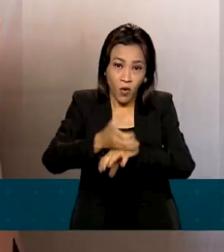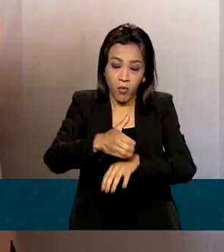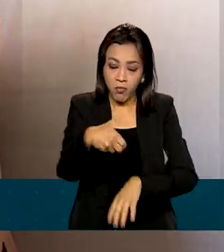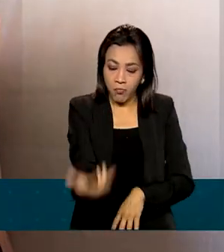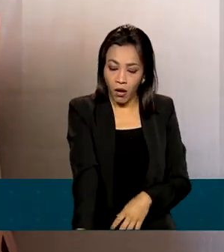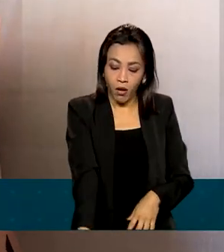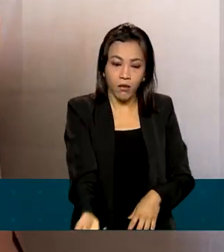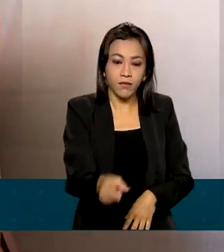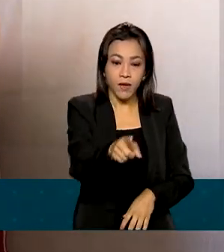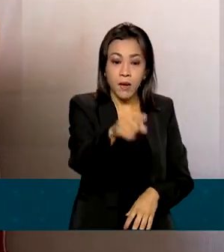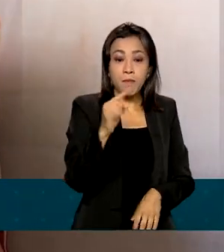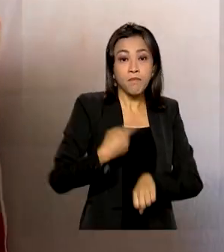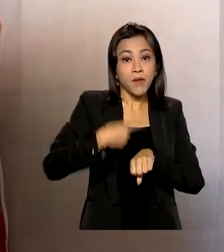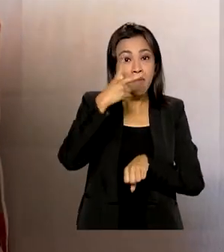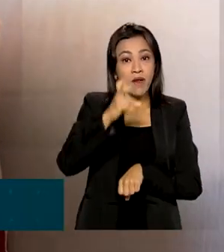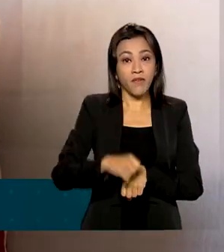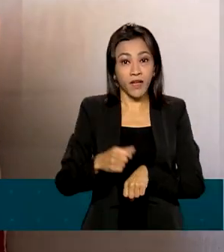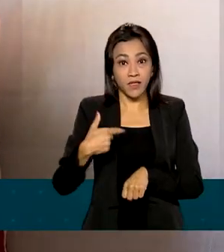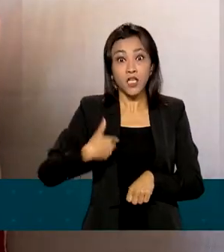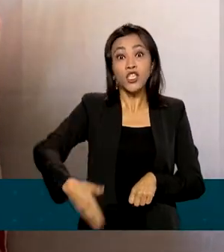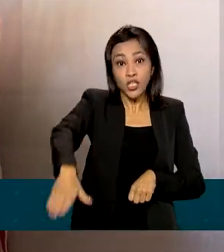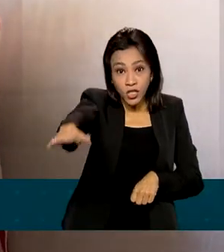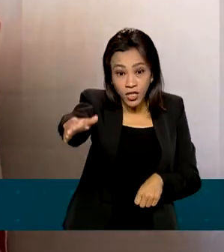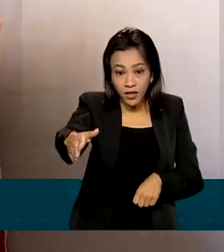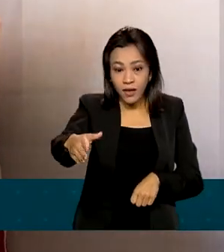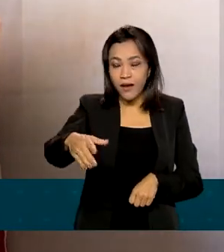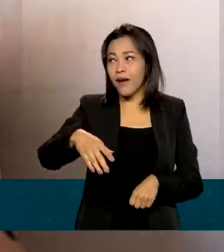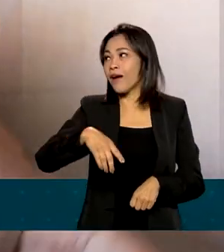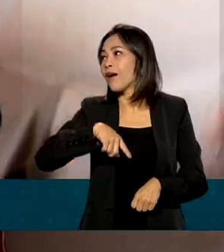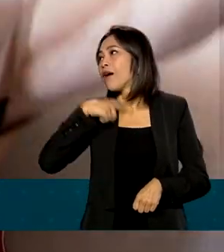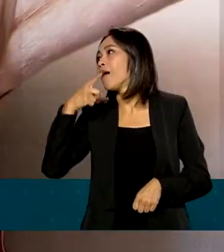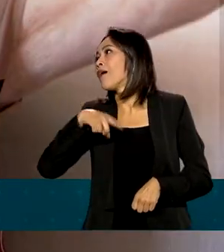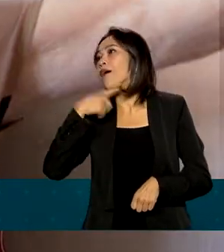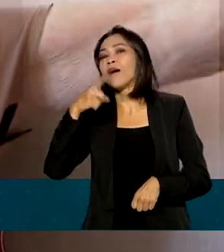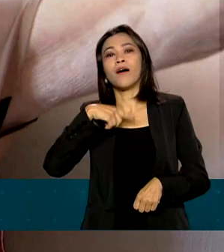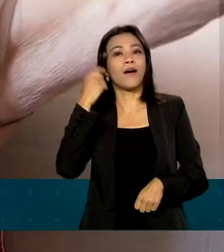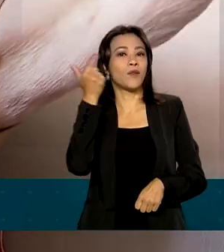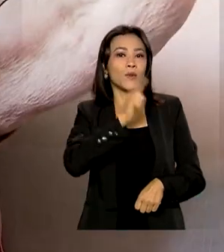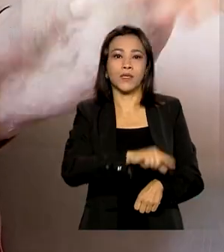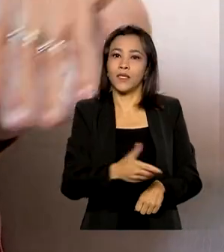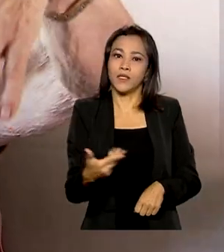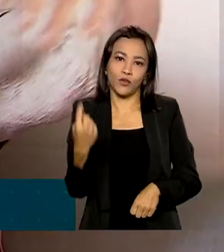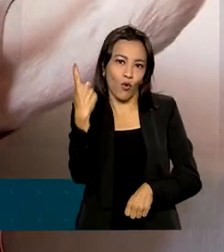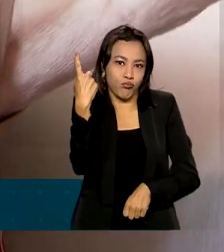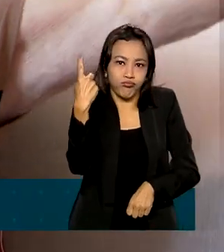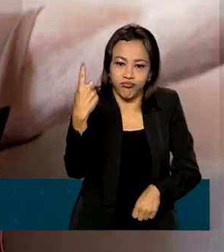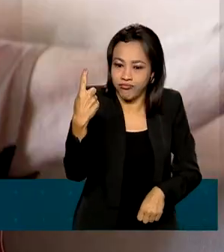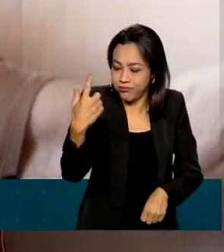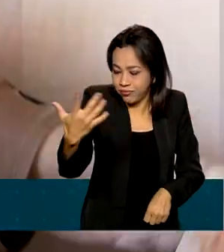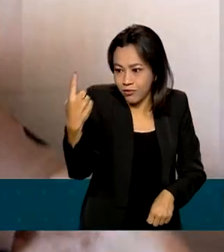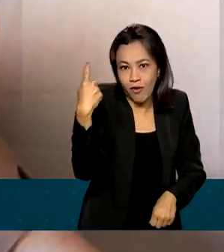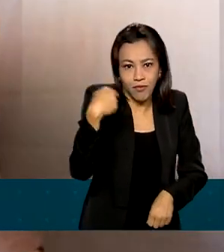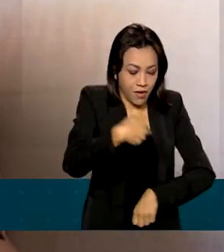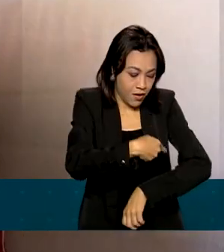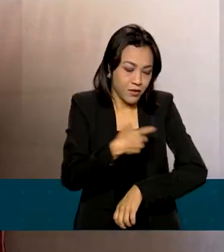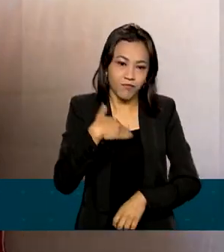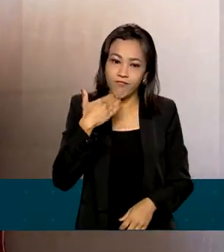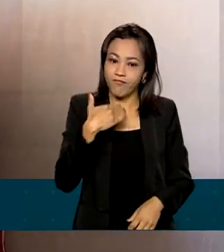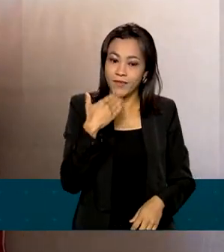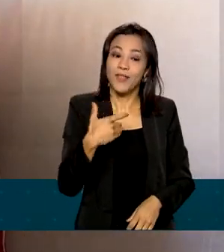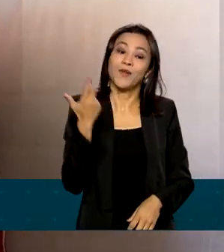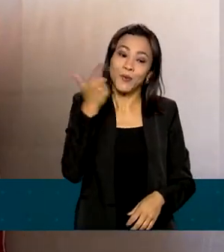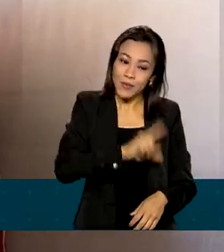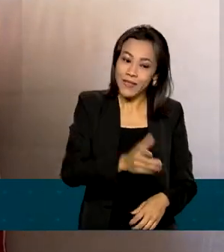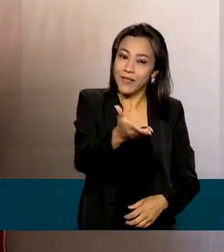cair a primeira vez que ela me mandou eu te cobrar só isso só isso e eu já tô